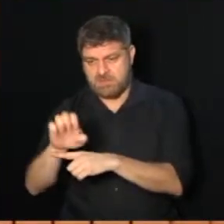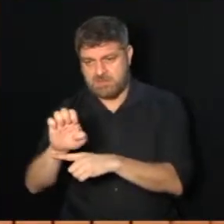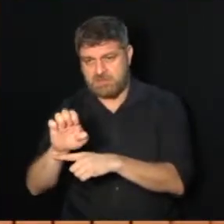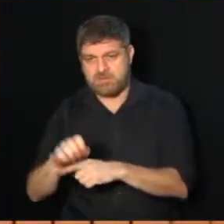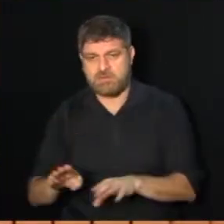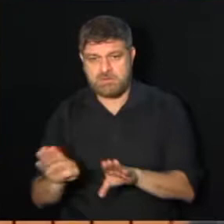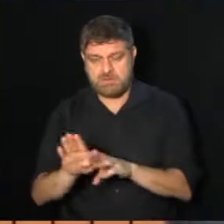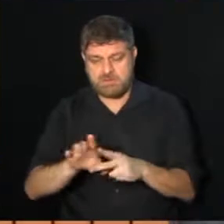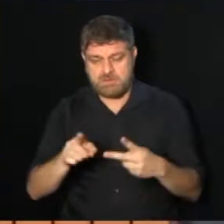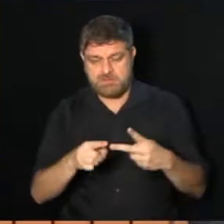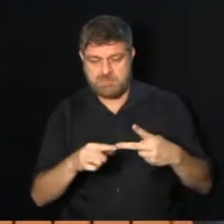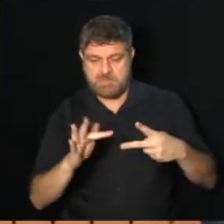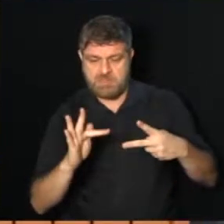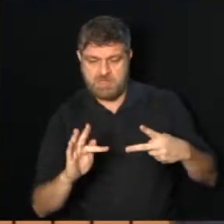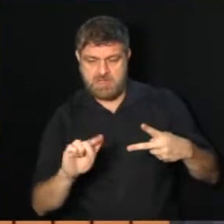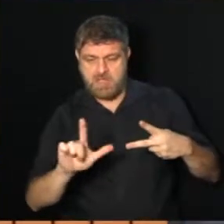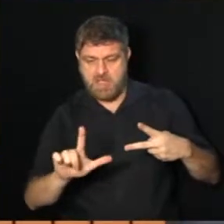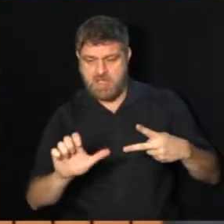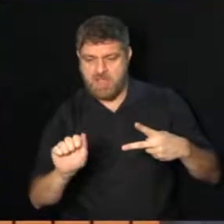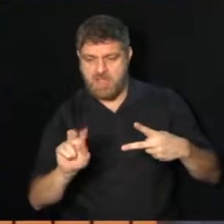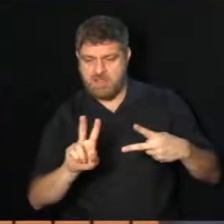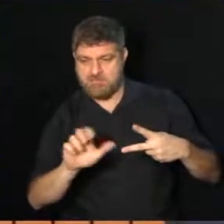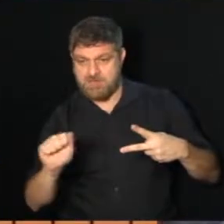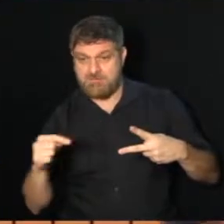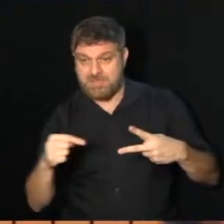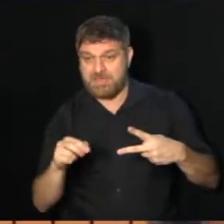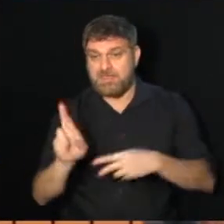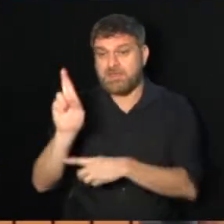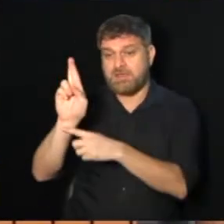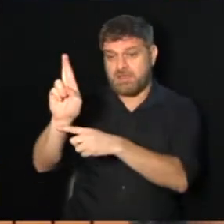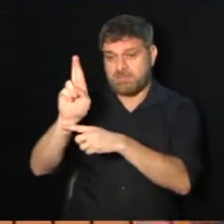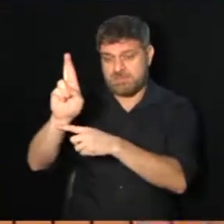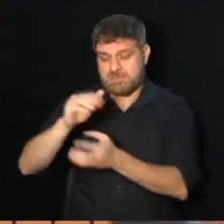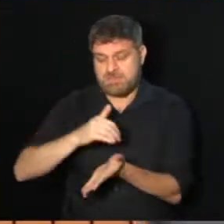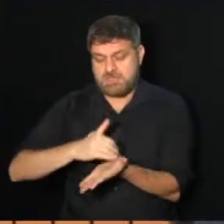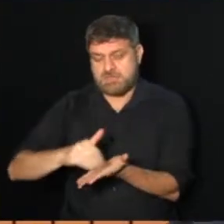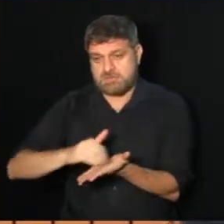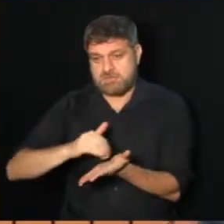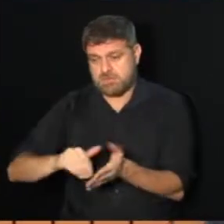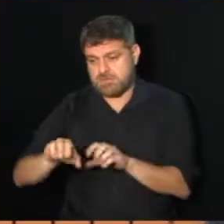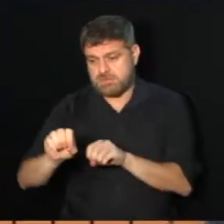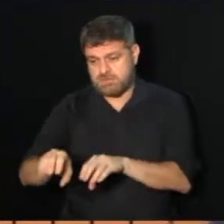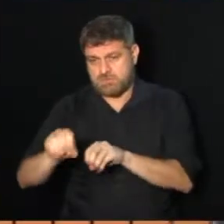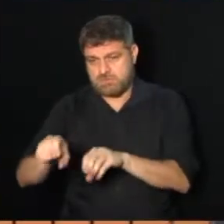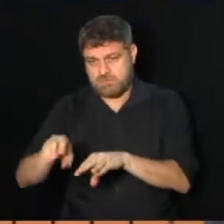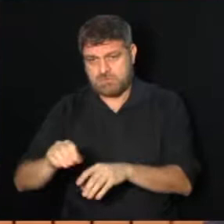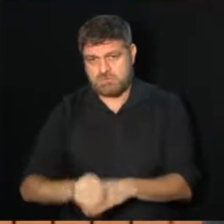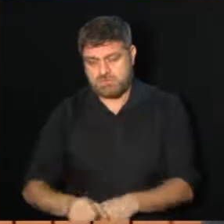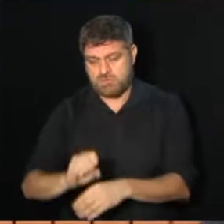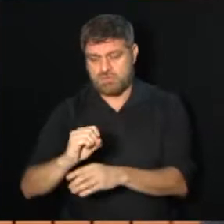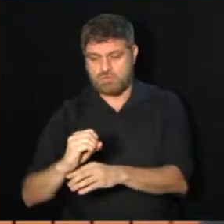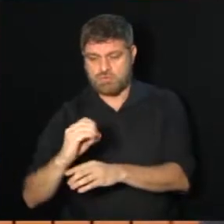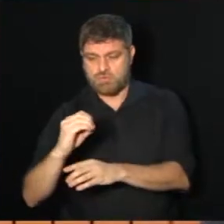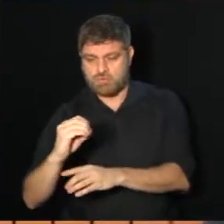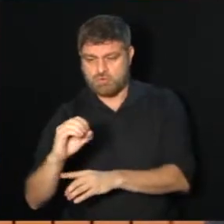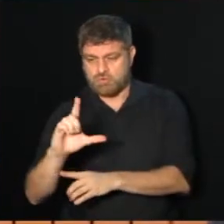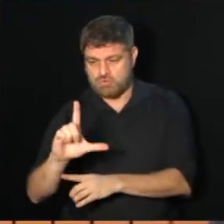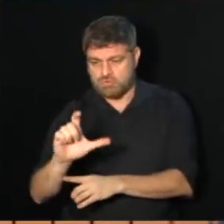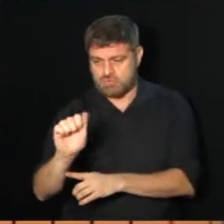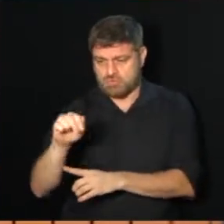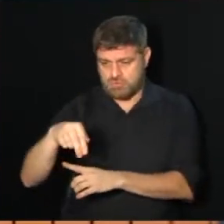também a senhora Flávia Martins Guimarães, nesse momento representando a secretária municipal de Educação, a senhora Solange